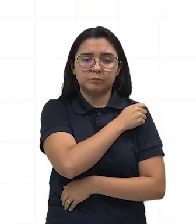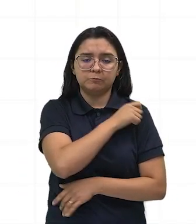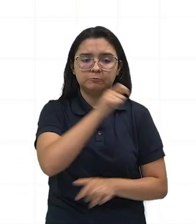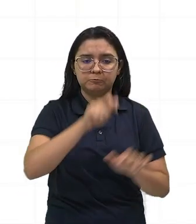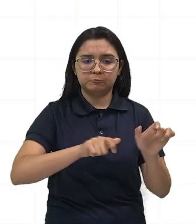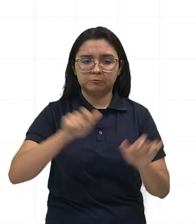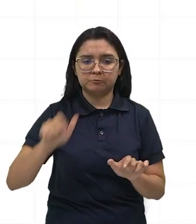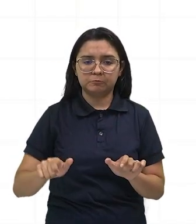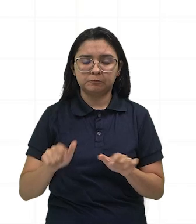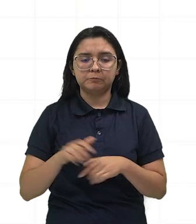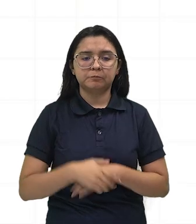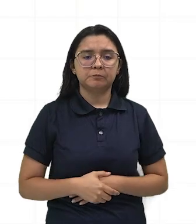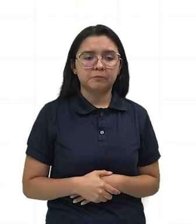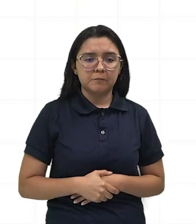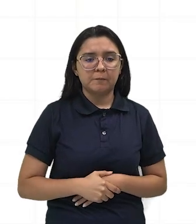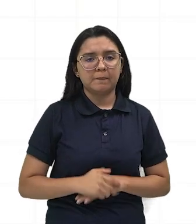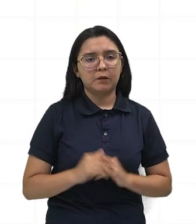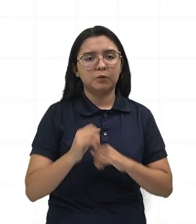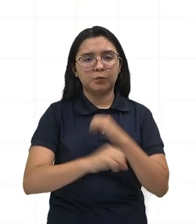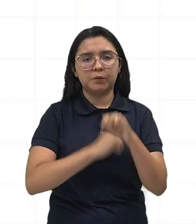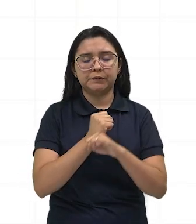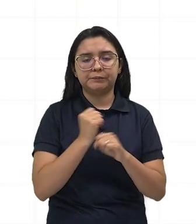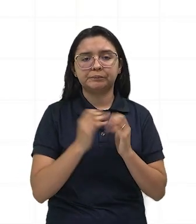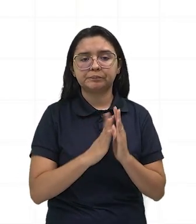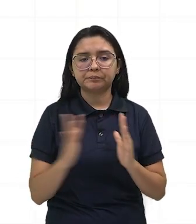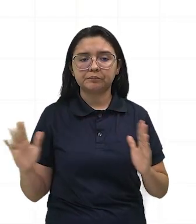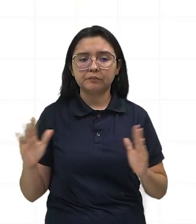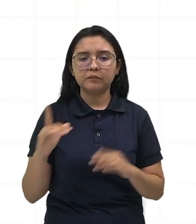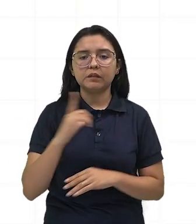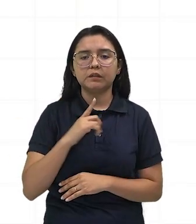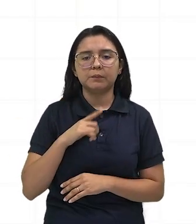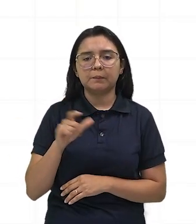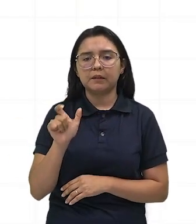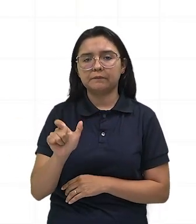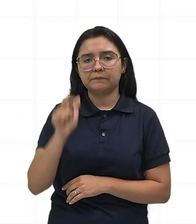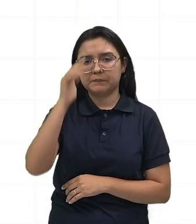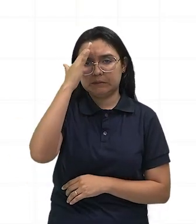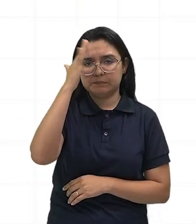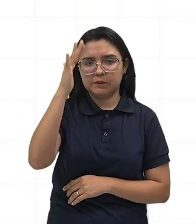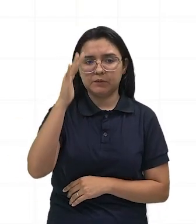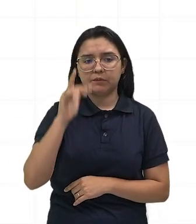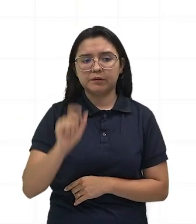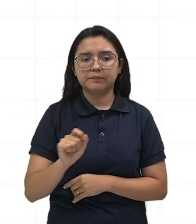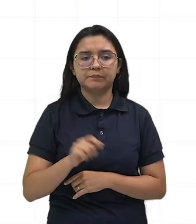tempo. E aí nós vamos, né, aqui para a palavrinha-chave, né?